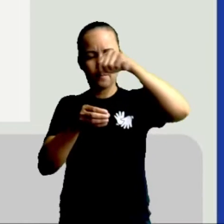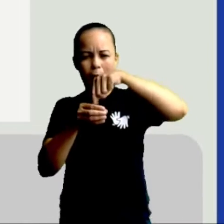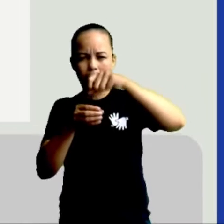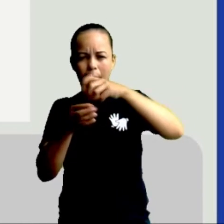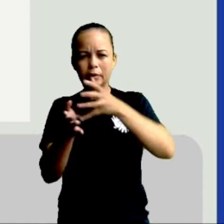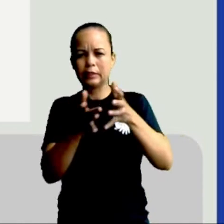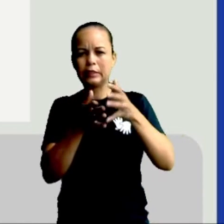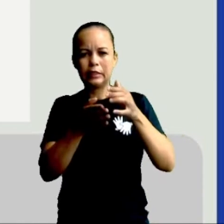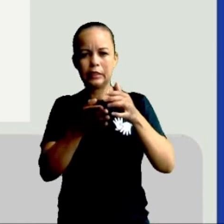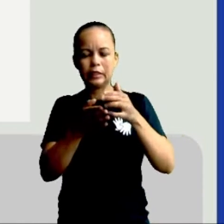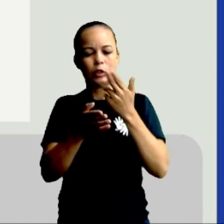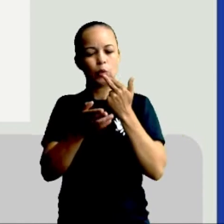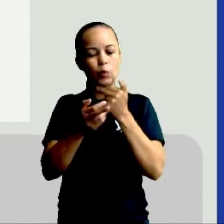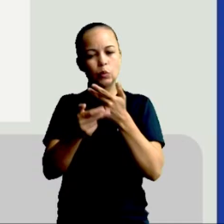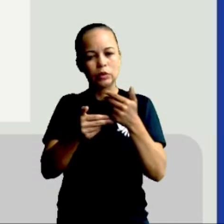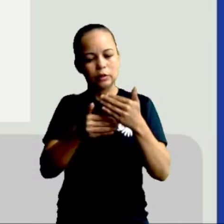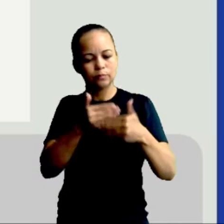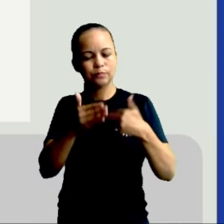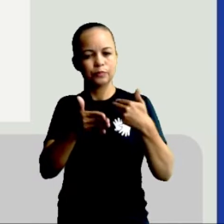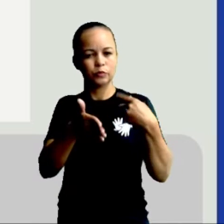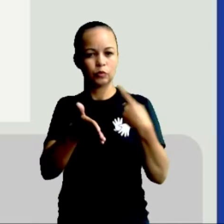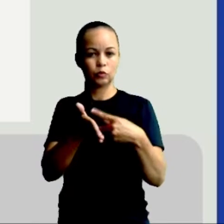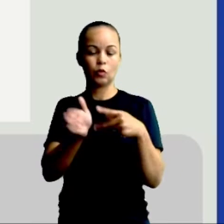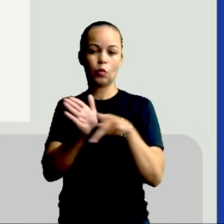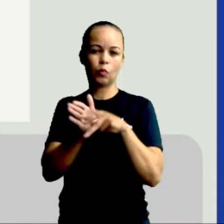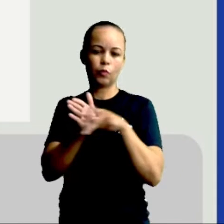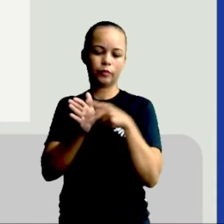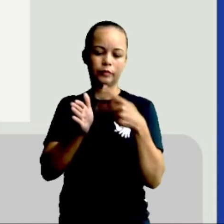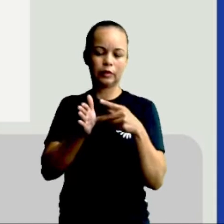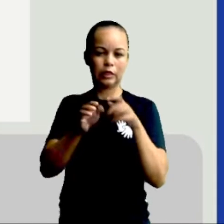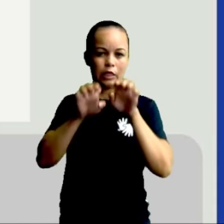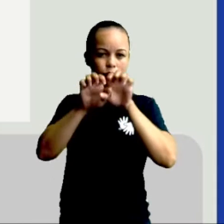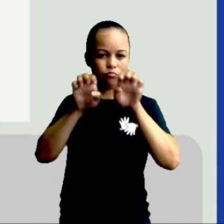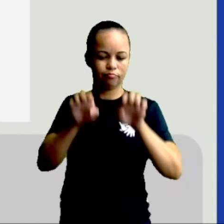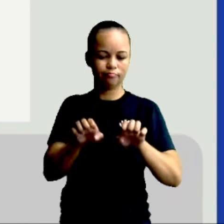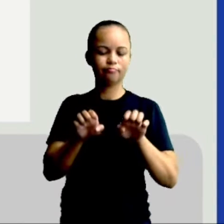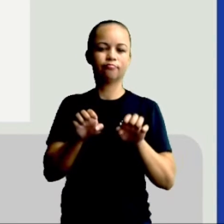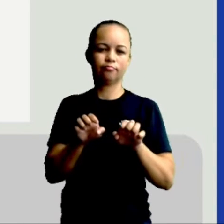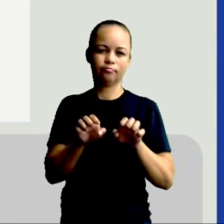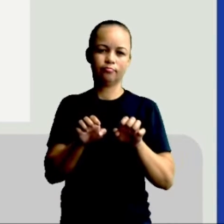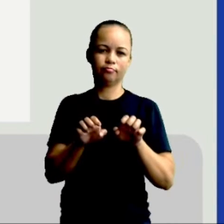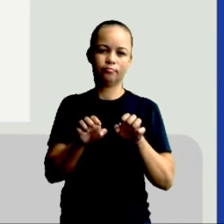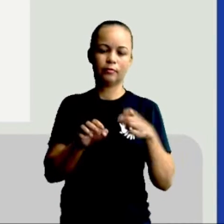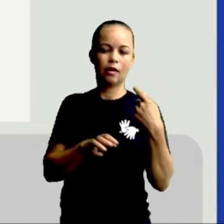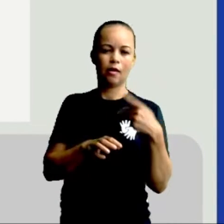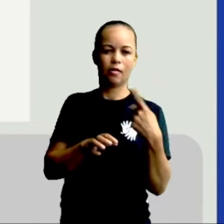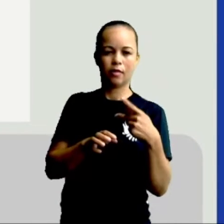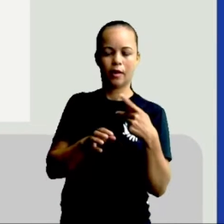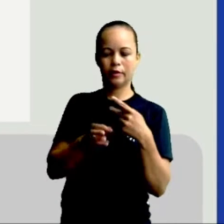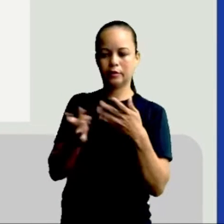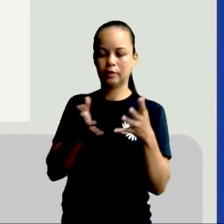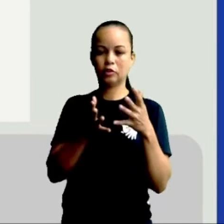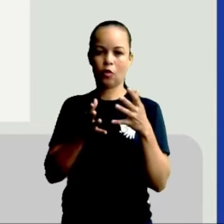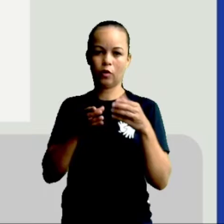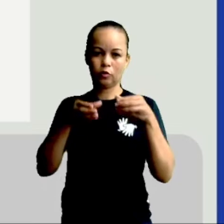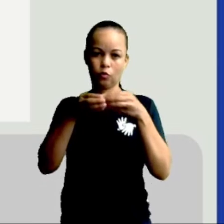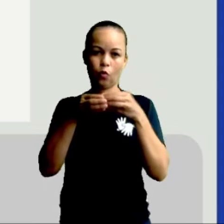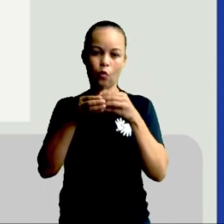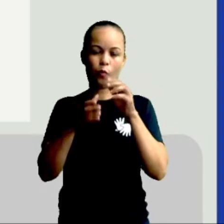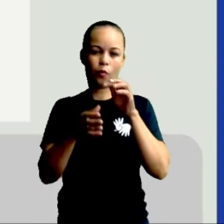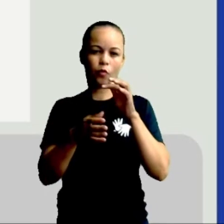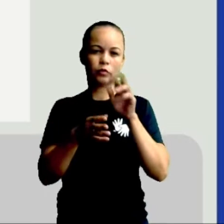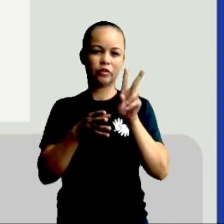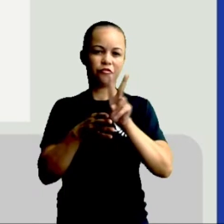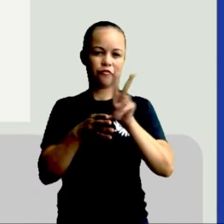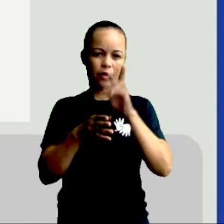nutre diretamente de estruturas desse organismo, ou seja, dos vegetais, a gente vai